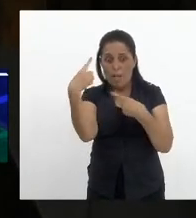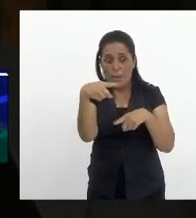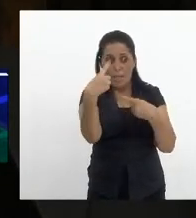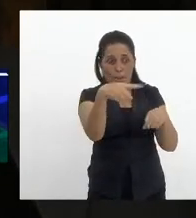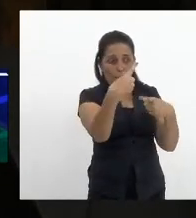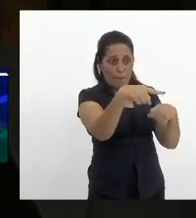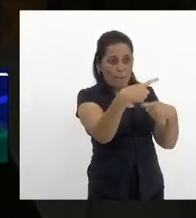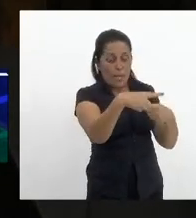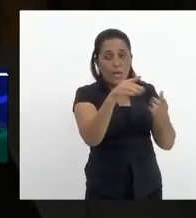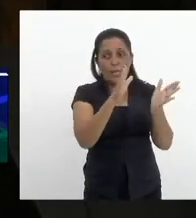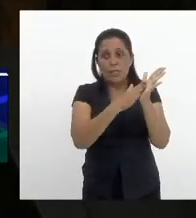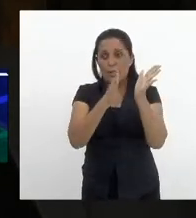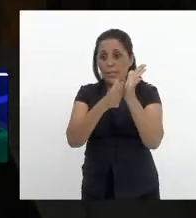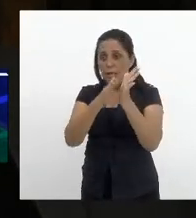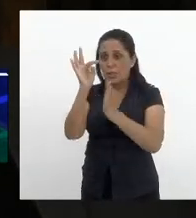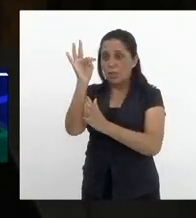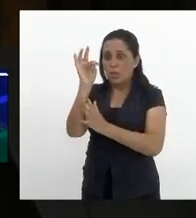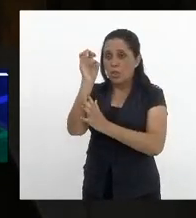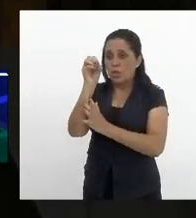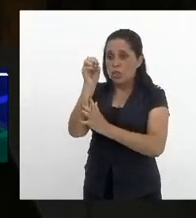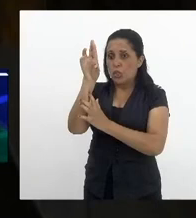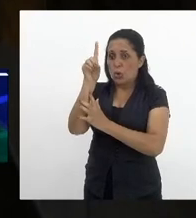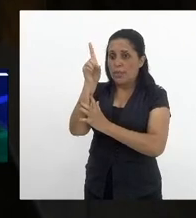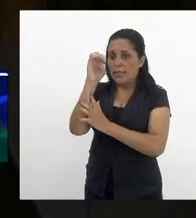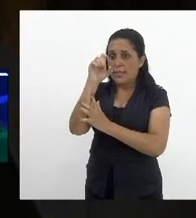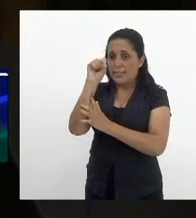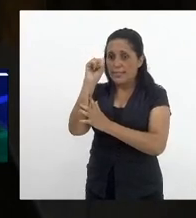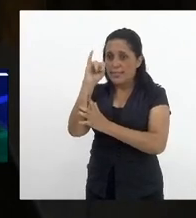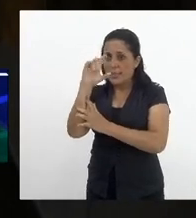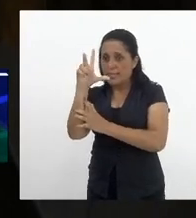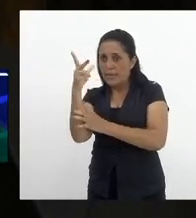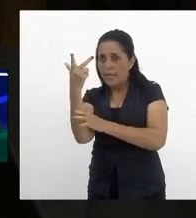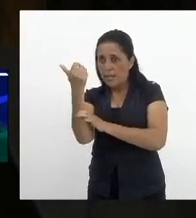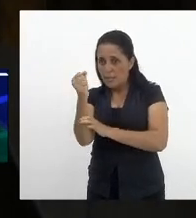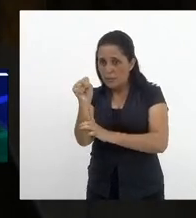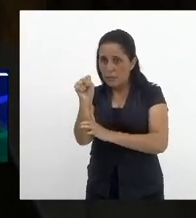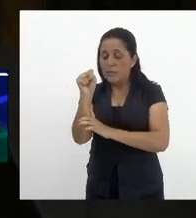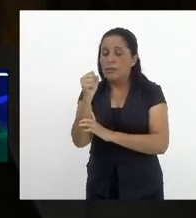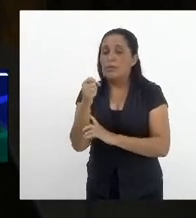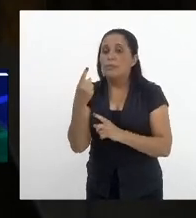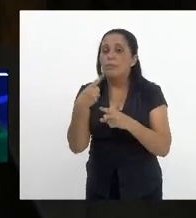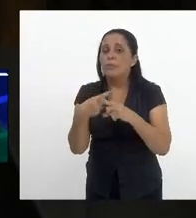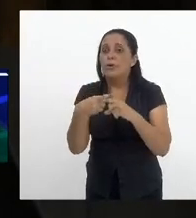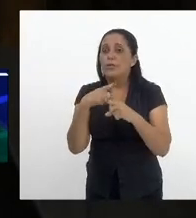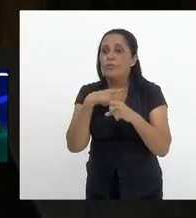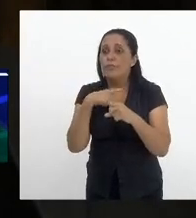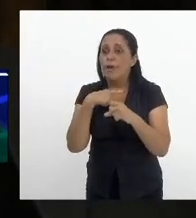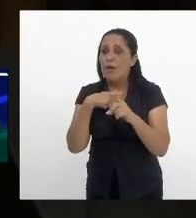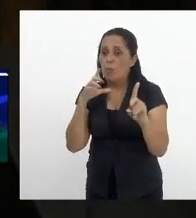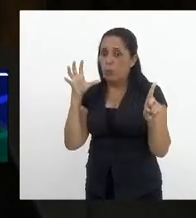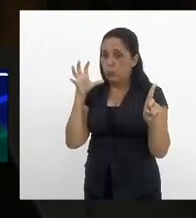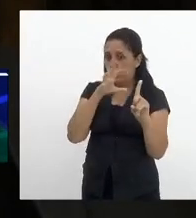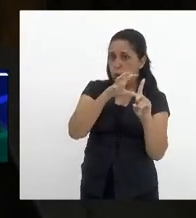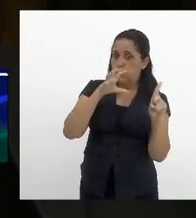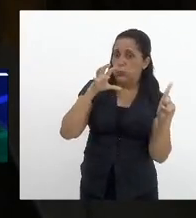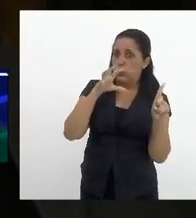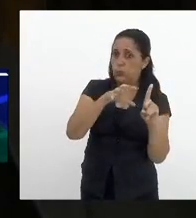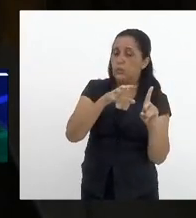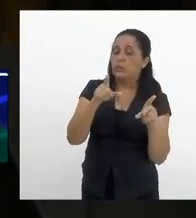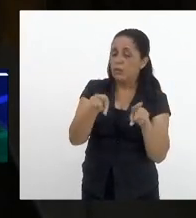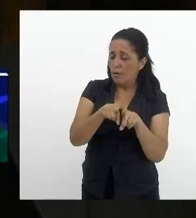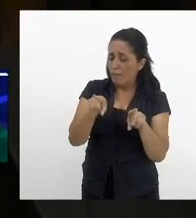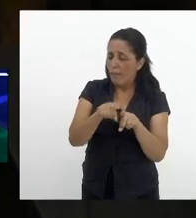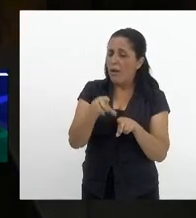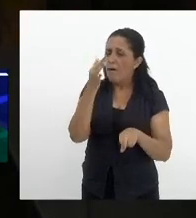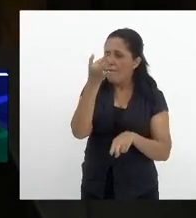pelo Tratado de Tordesilhas, pois tivemos a ameaça